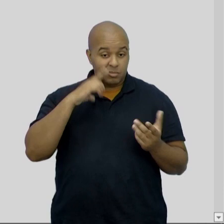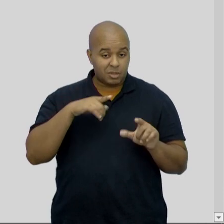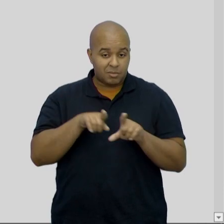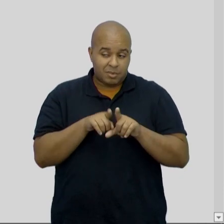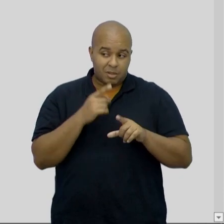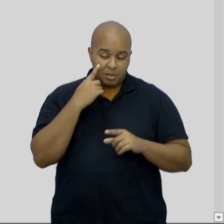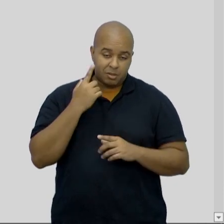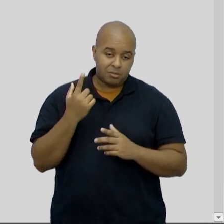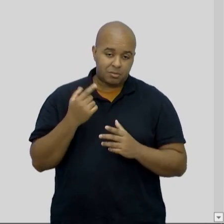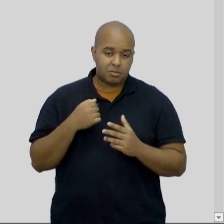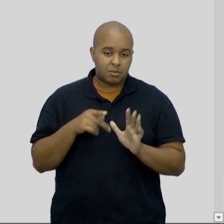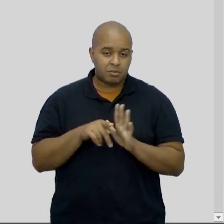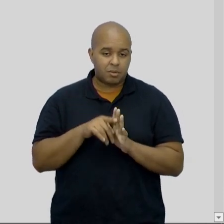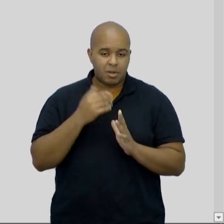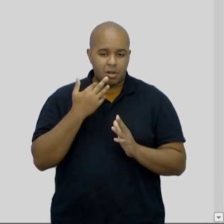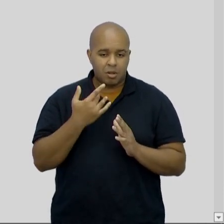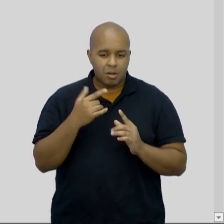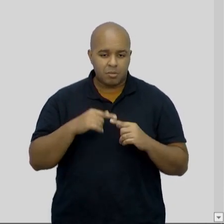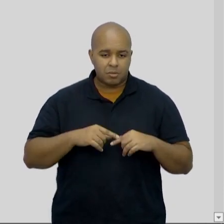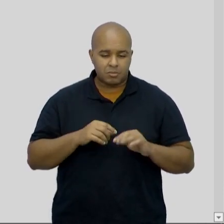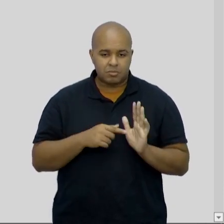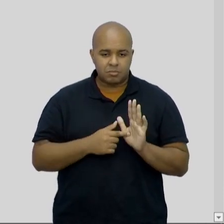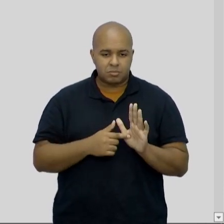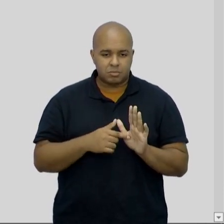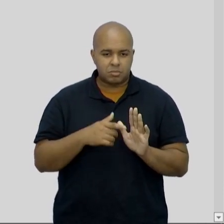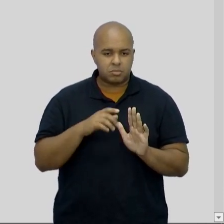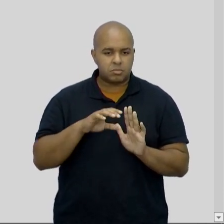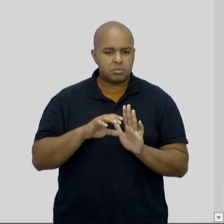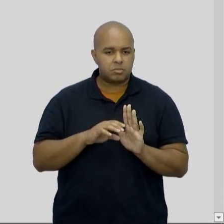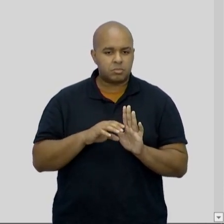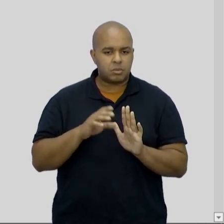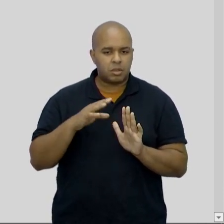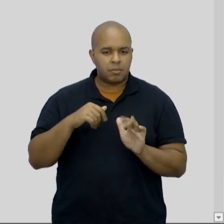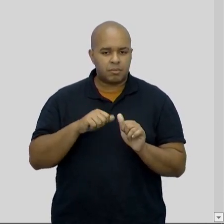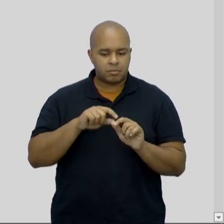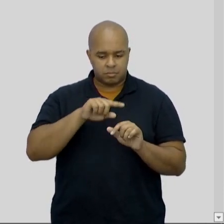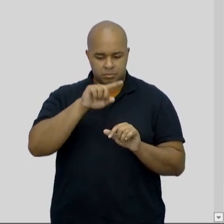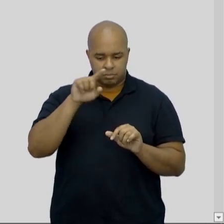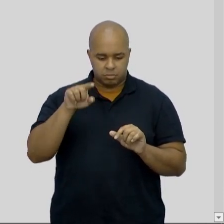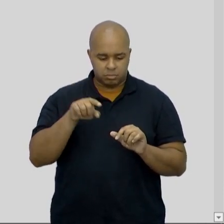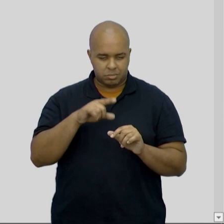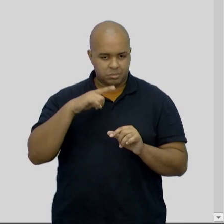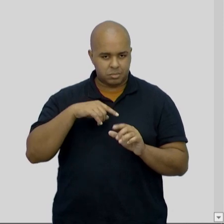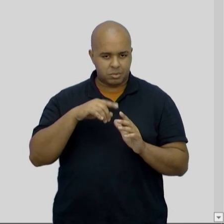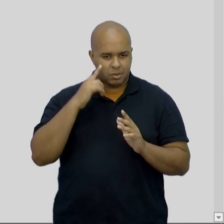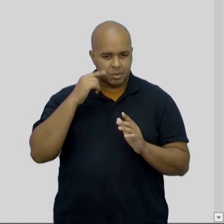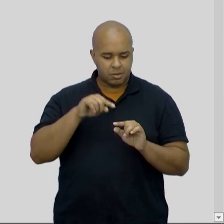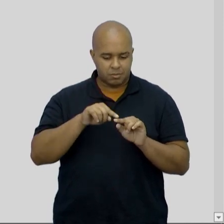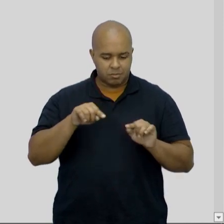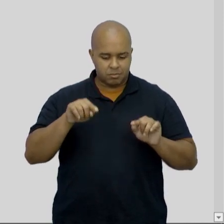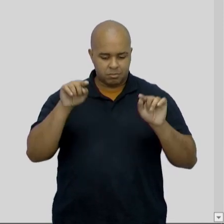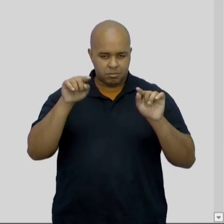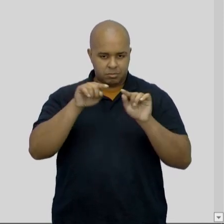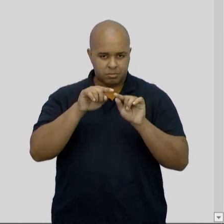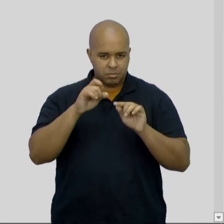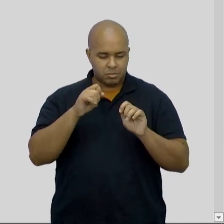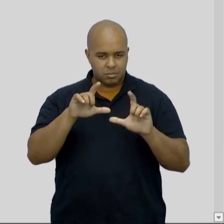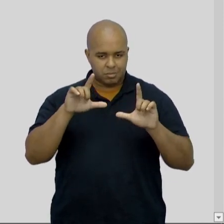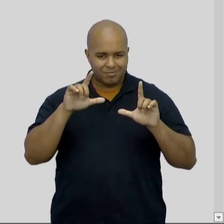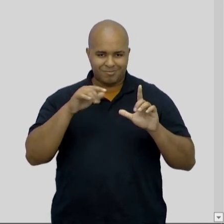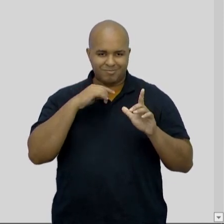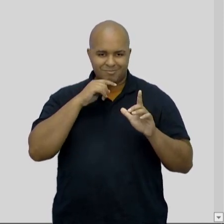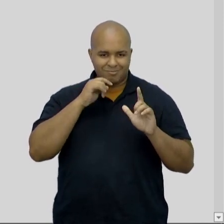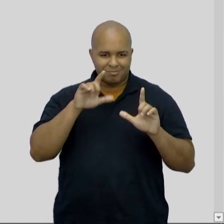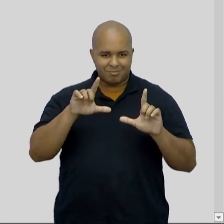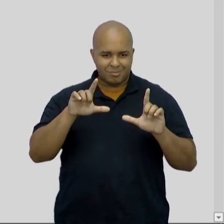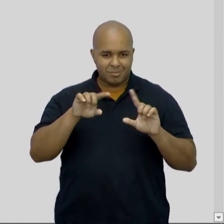também a coloração de indicação de era. Ao redor da carta, aqui não vai dar para ver, eu teria que dar um zoom, mas eu acho que vou perder um pouco do foco aqui,